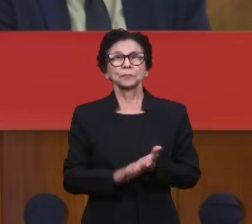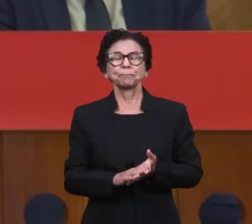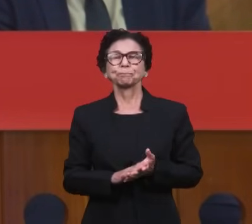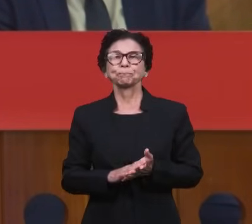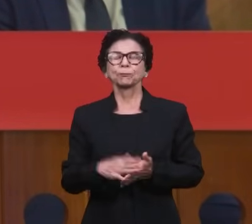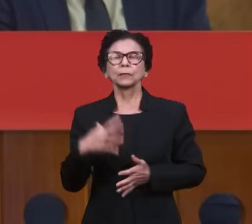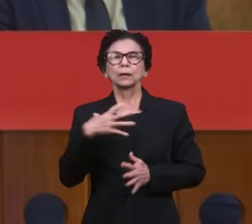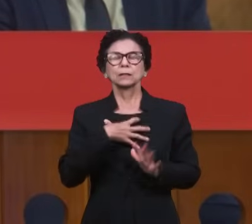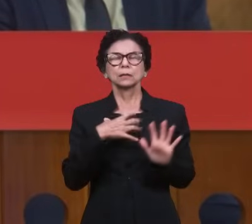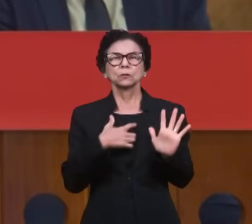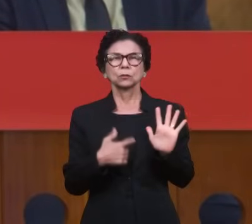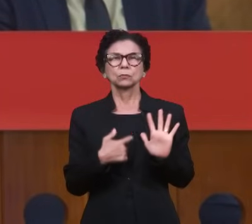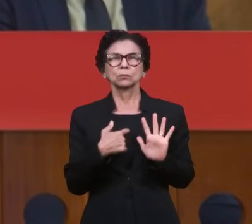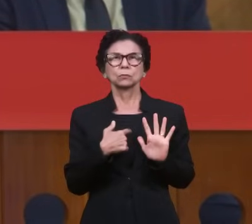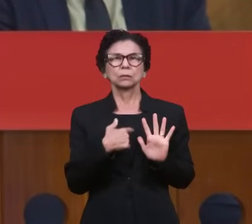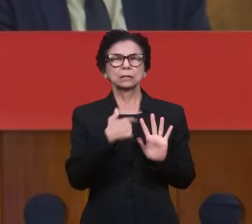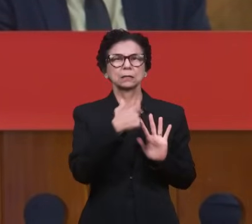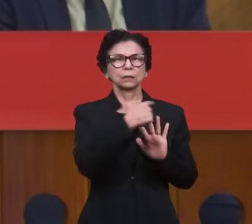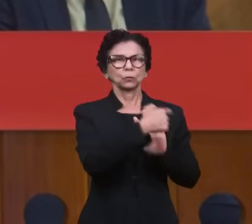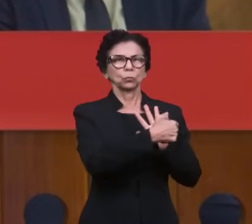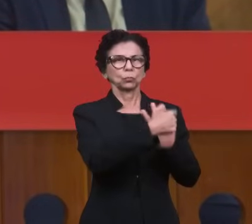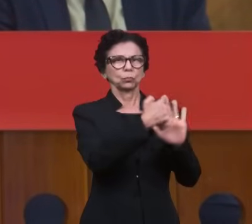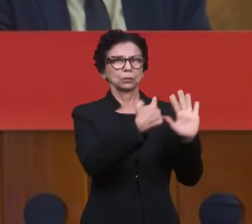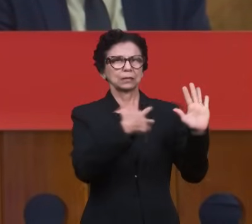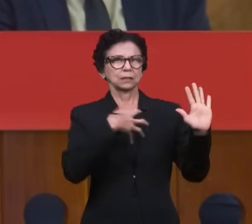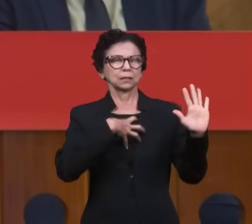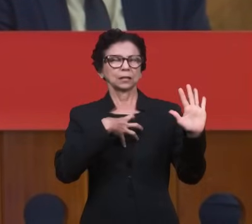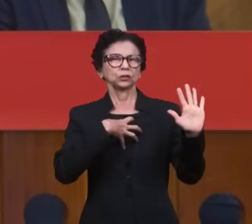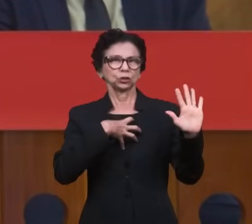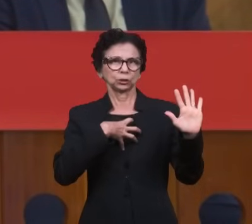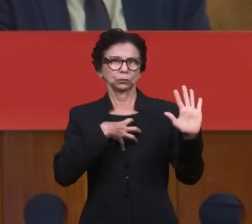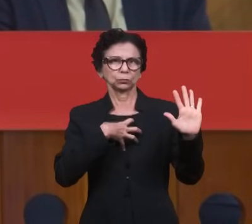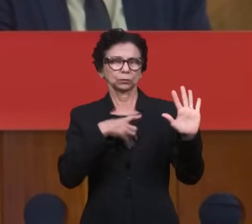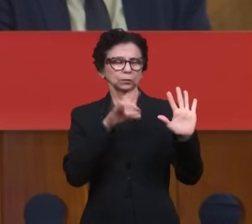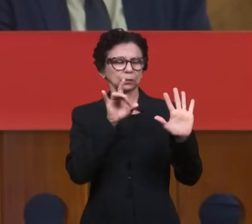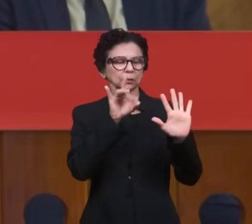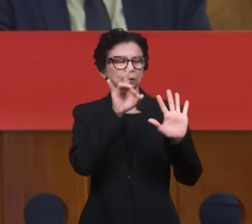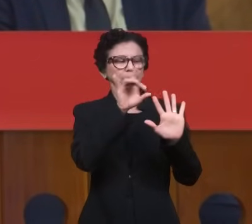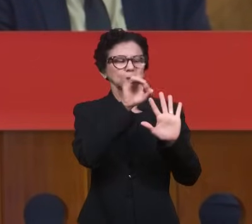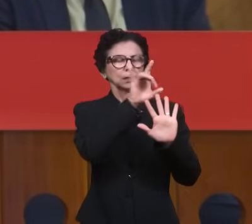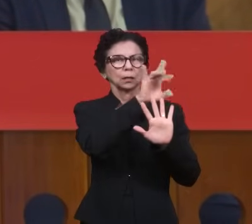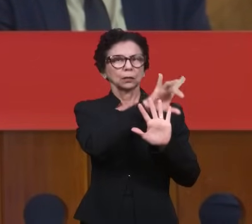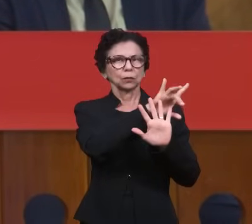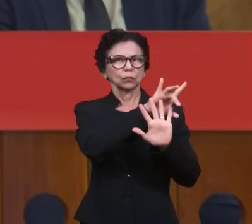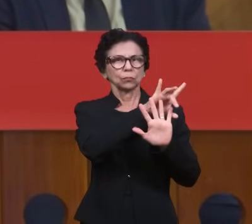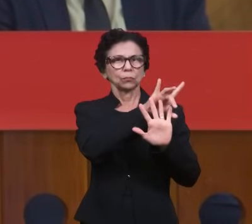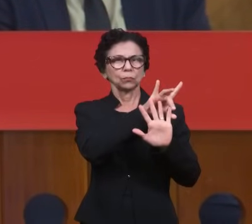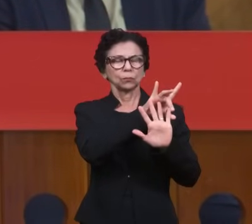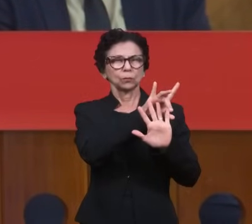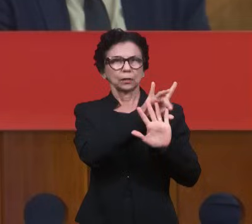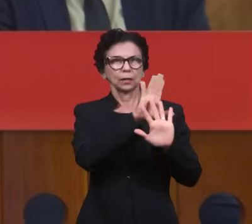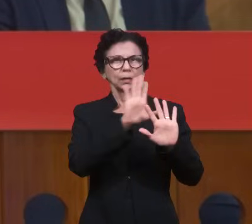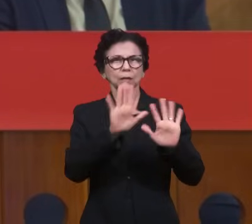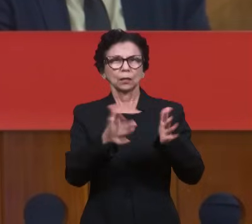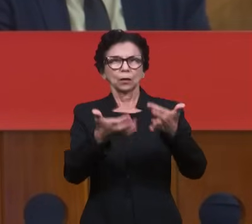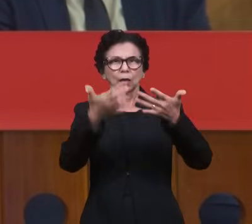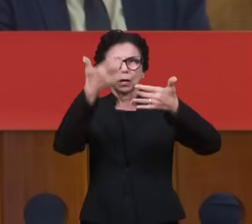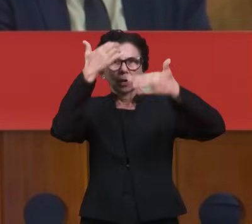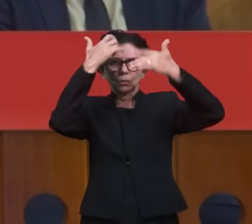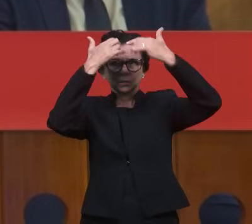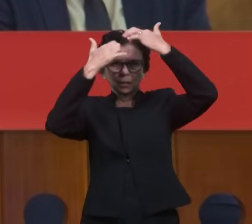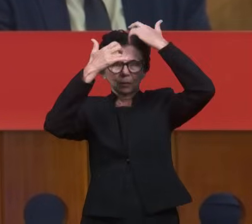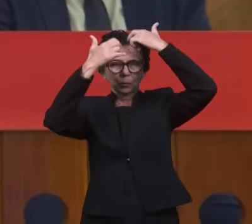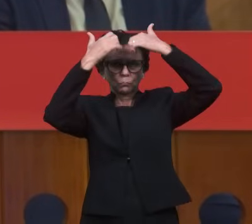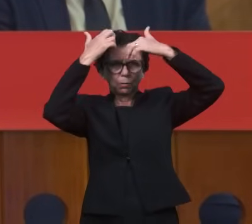todos, eles são levados ao cérebro por uma corrente elétrica,